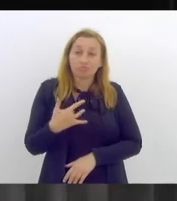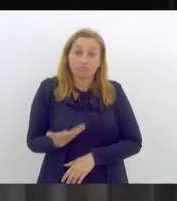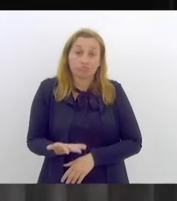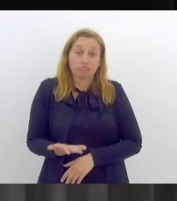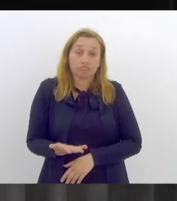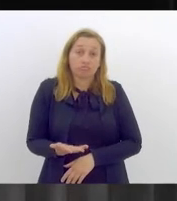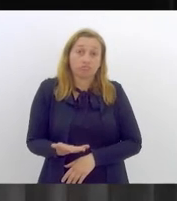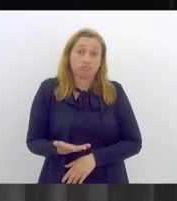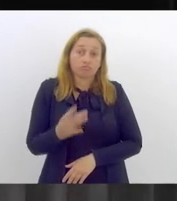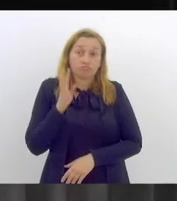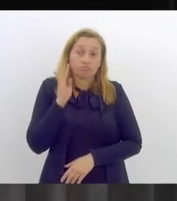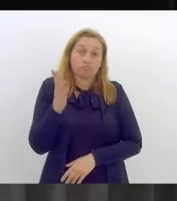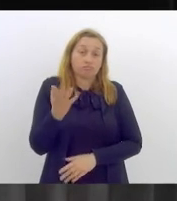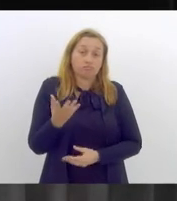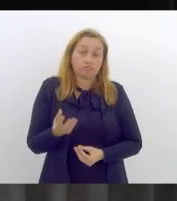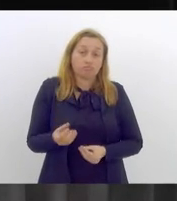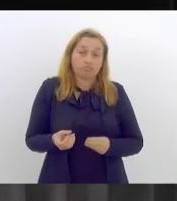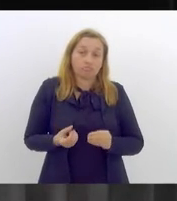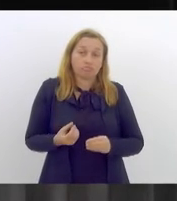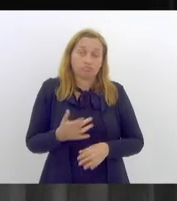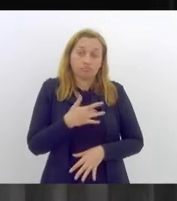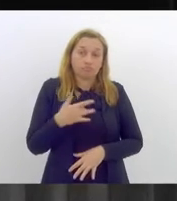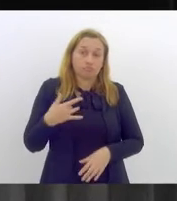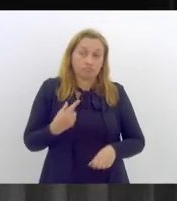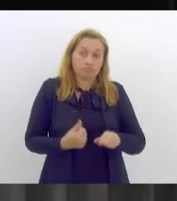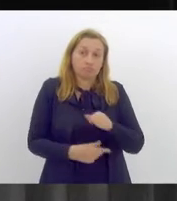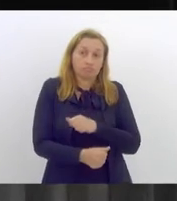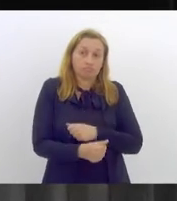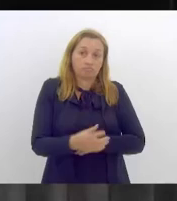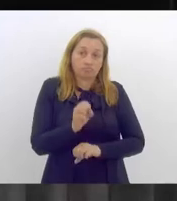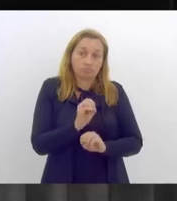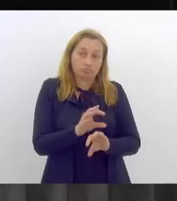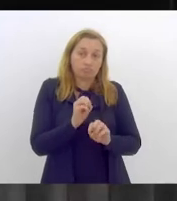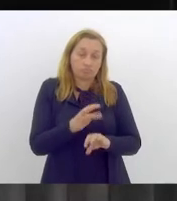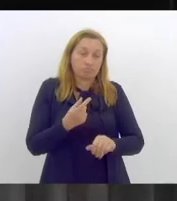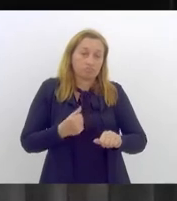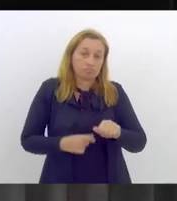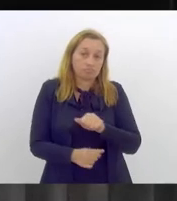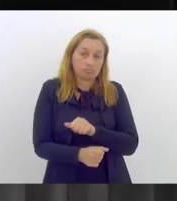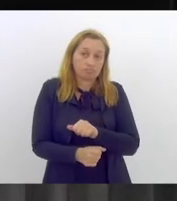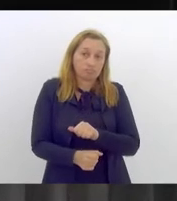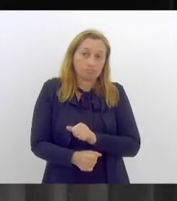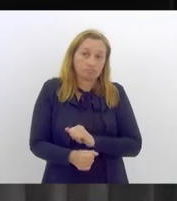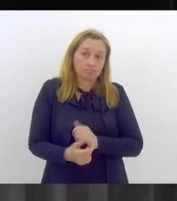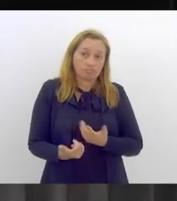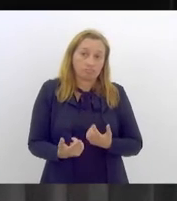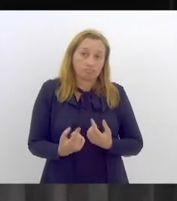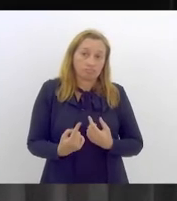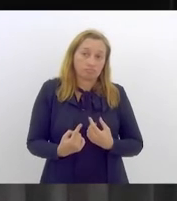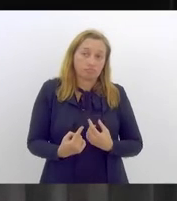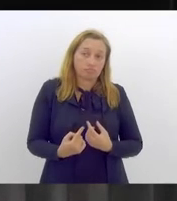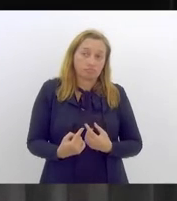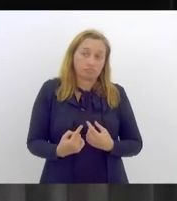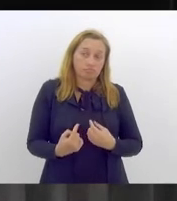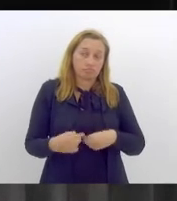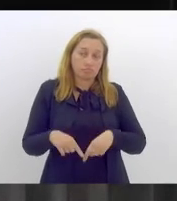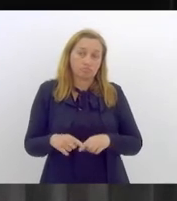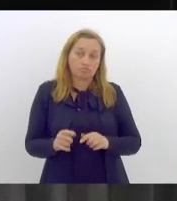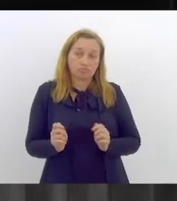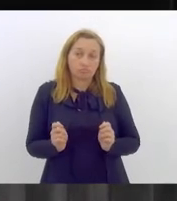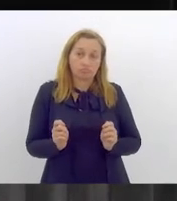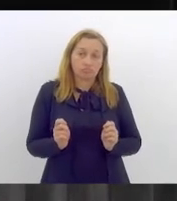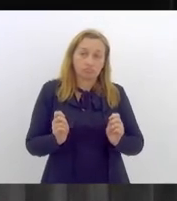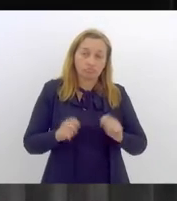Isso é inimaginável. Saúde é investimento, educação é investimento. É uma tentativa de reduzir a capacidade,